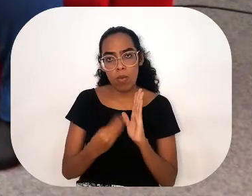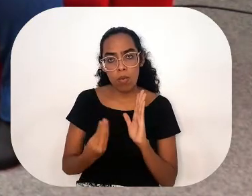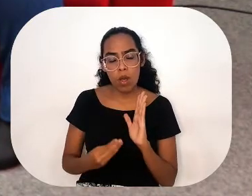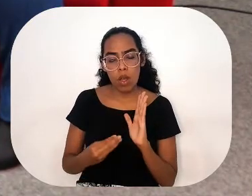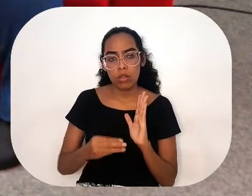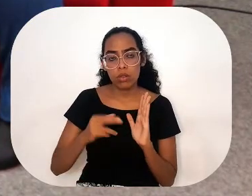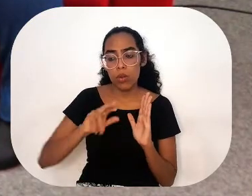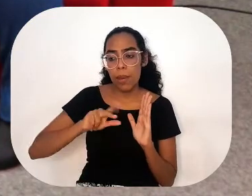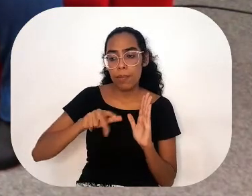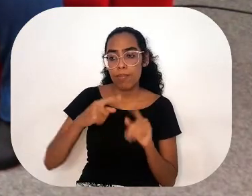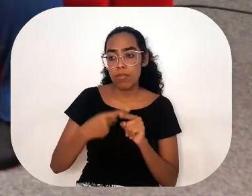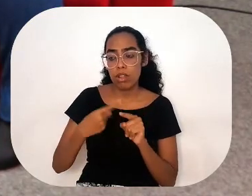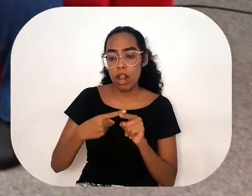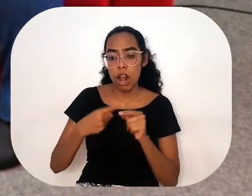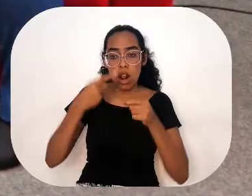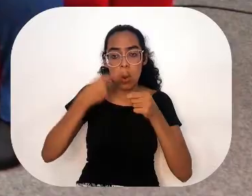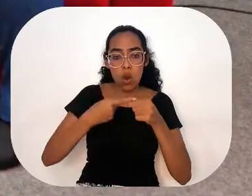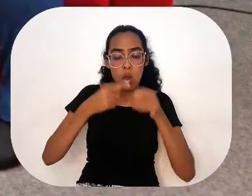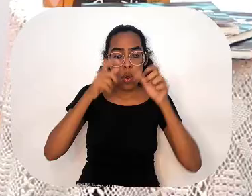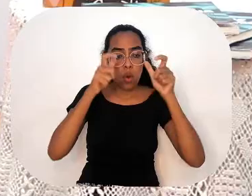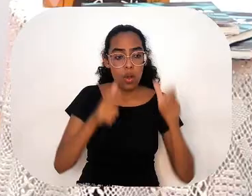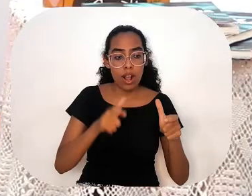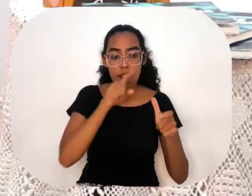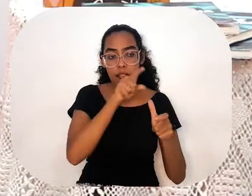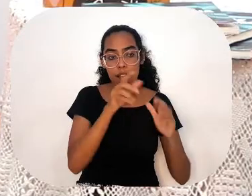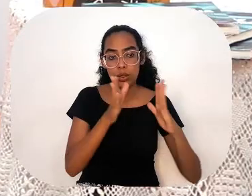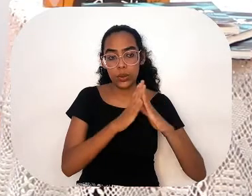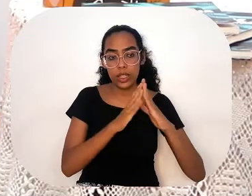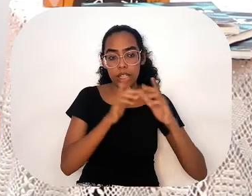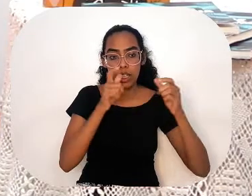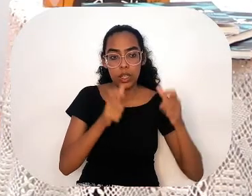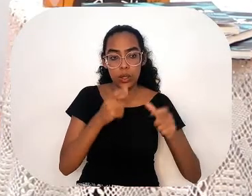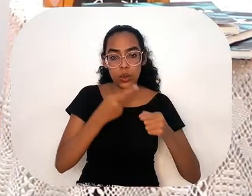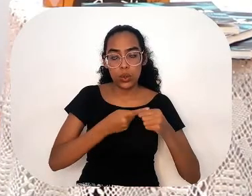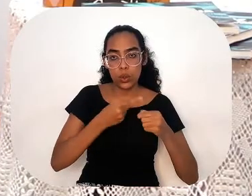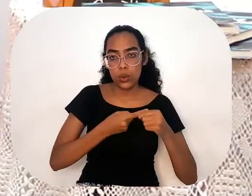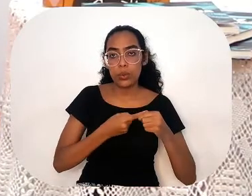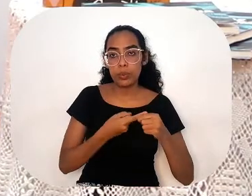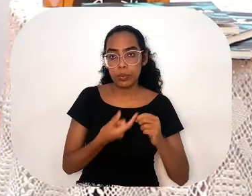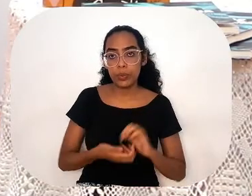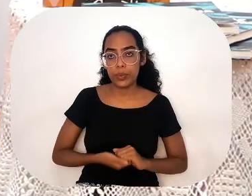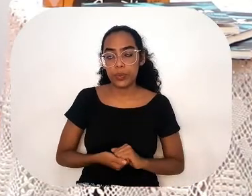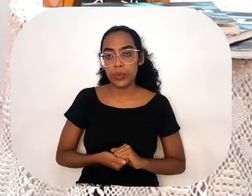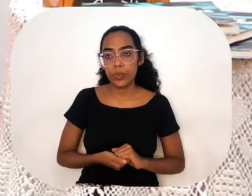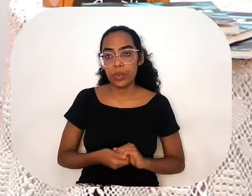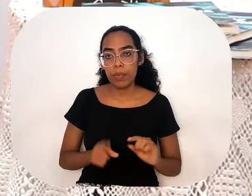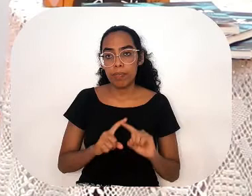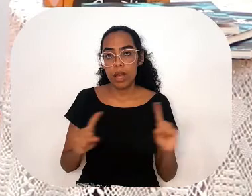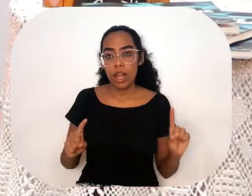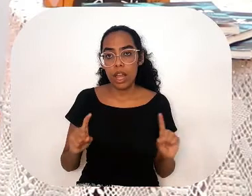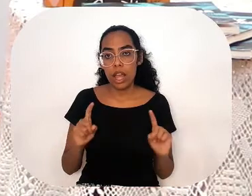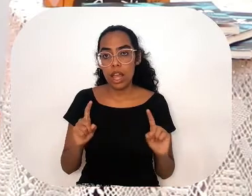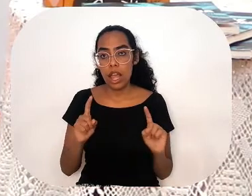né não só porque ela escreveu e as obras dela nesses lugares é o caso do Sítio do Pici mas também porque